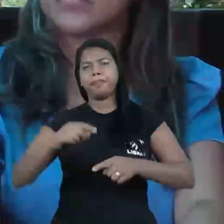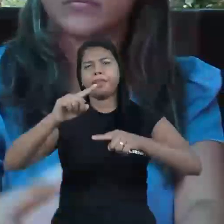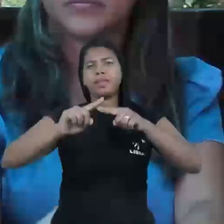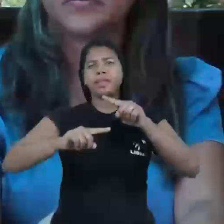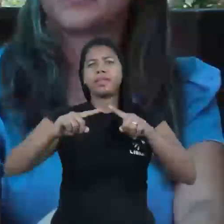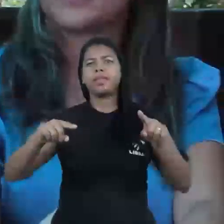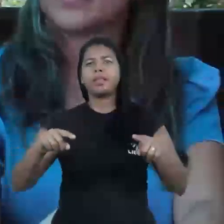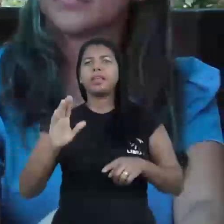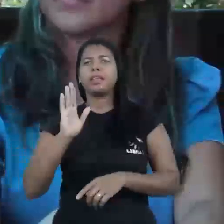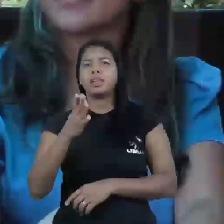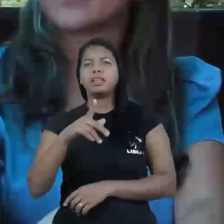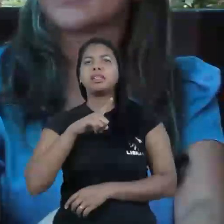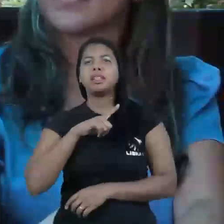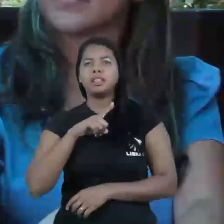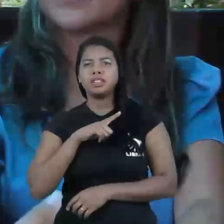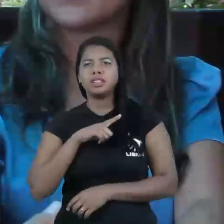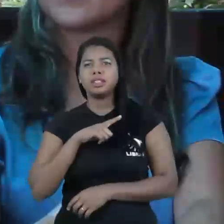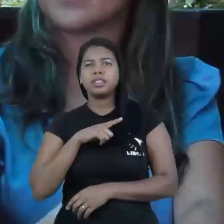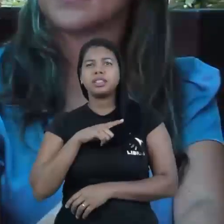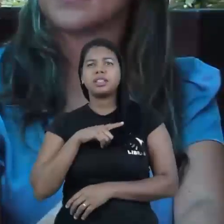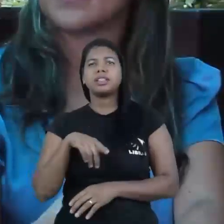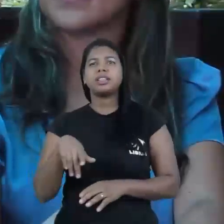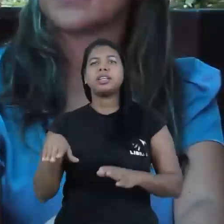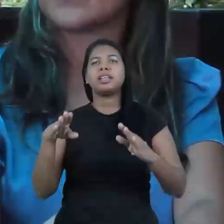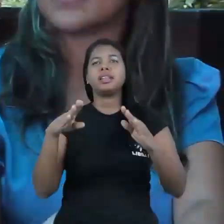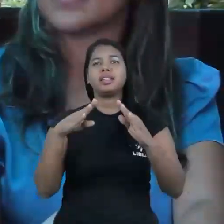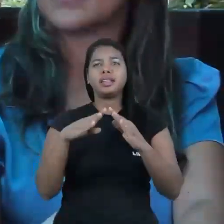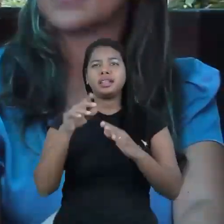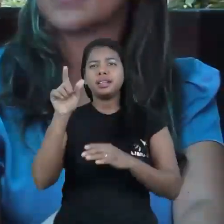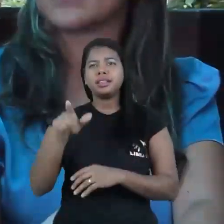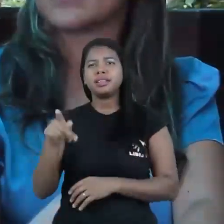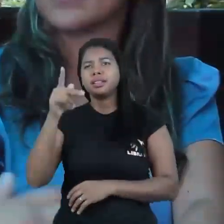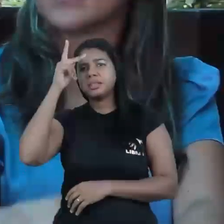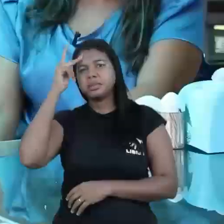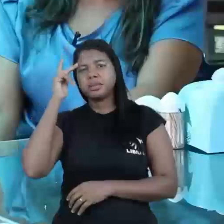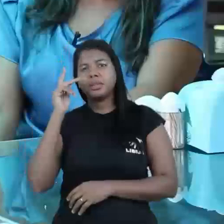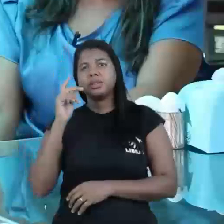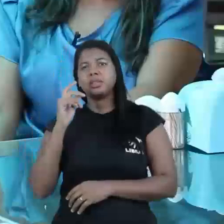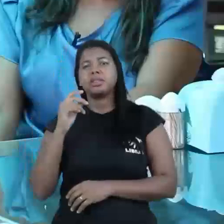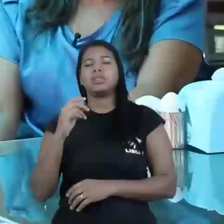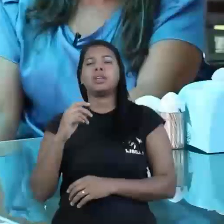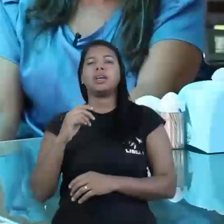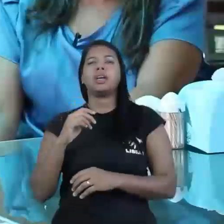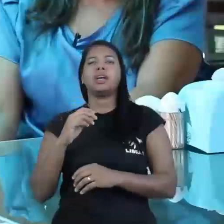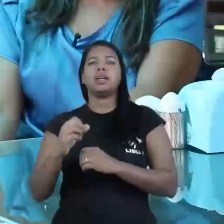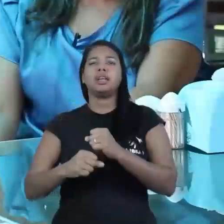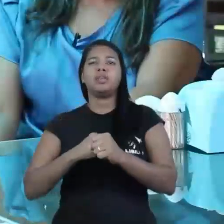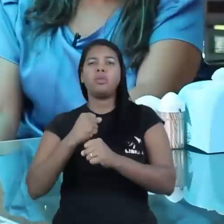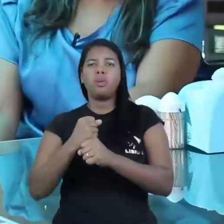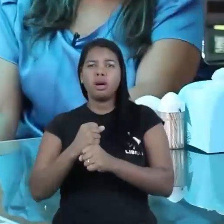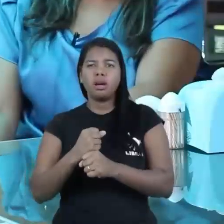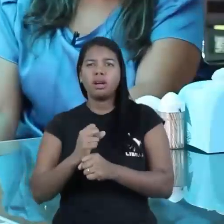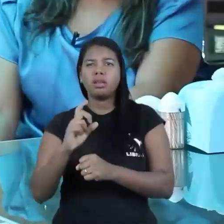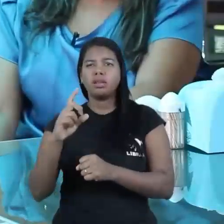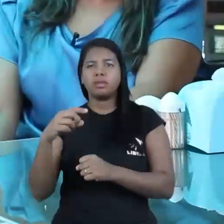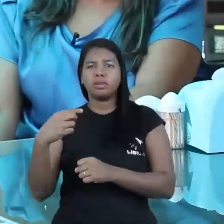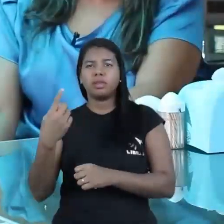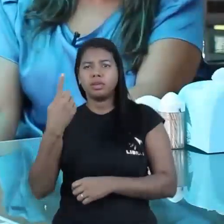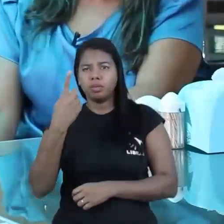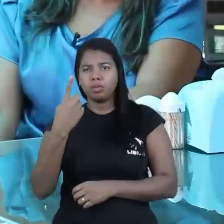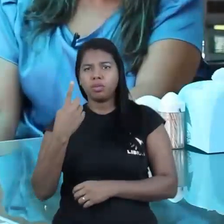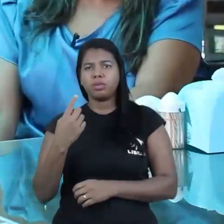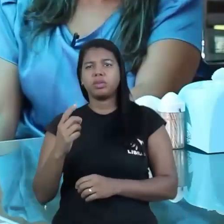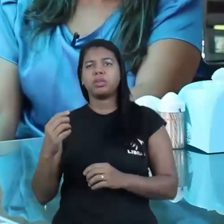tinha até a casa do cliente. Um ano depois veio a pandemia. Fecha tudo. Fechamos o restaurante com quase 50